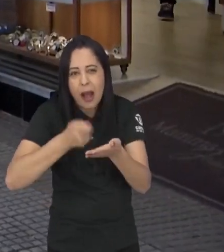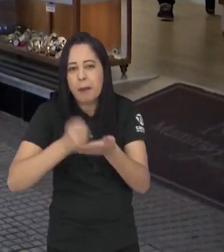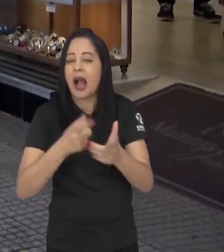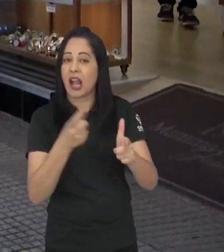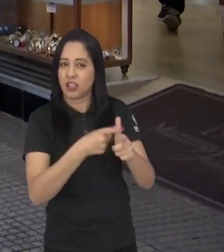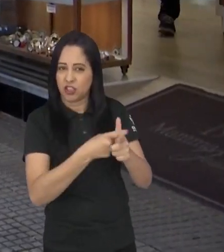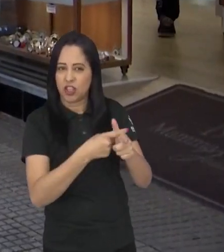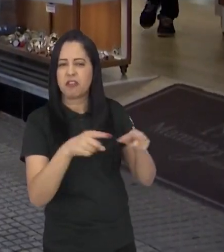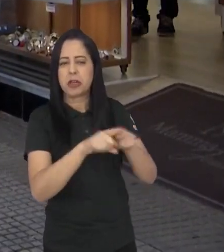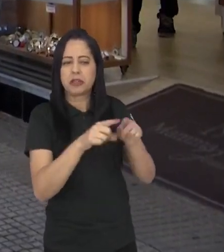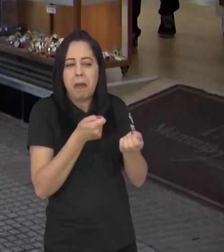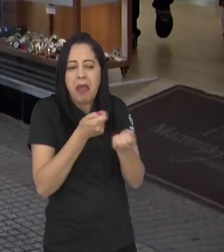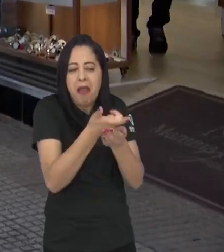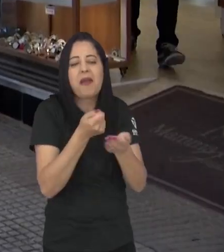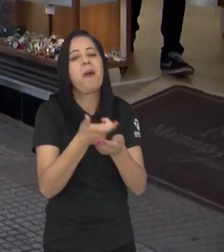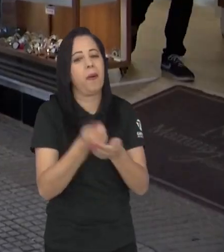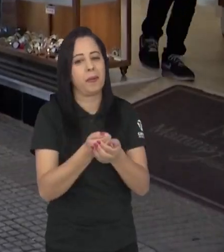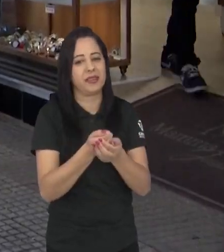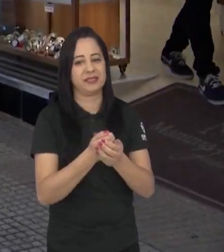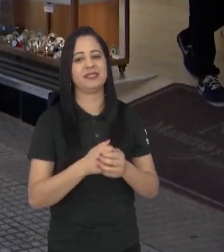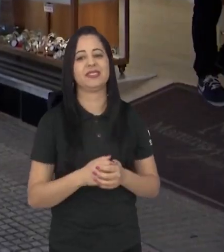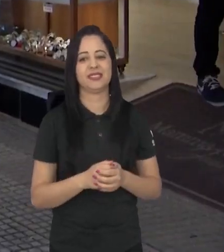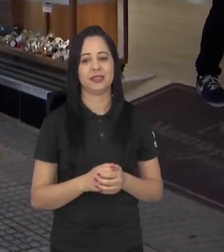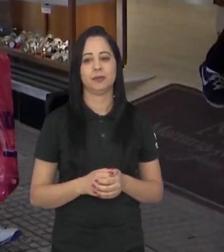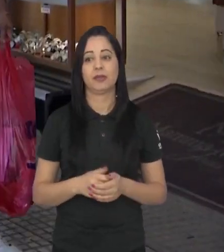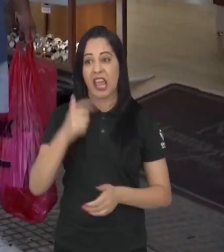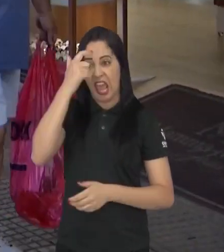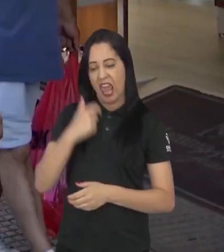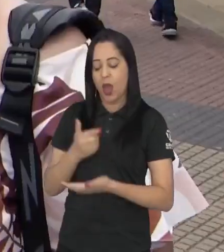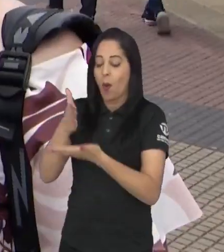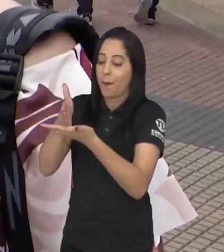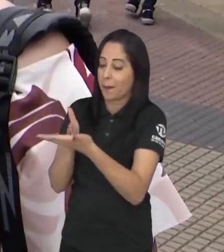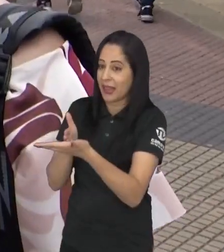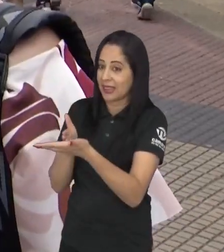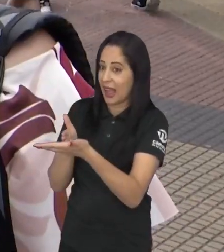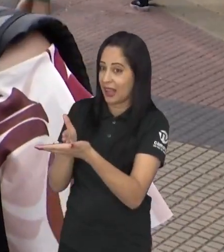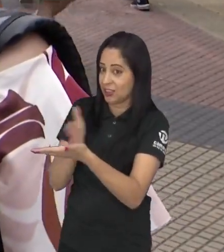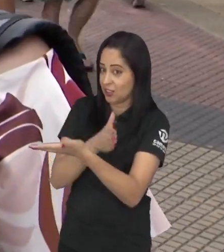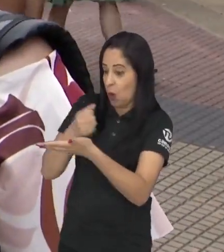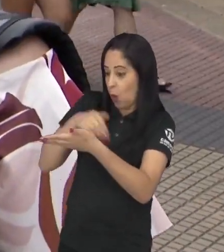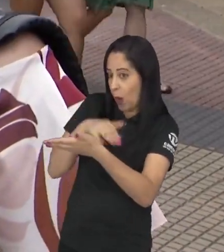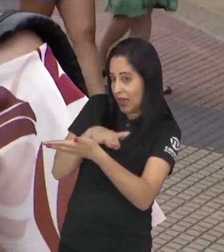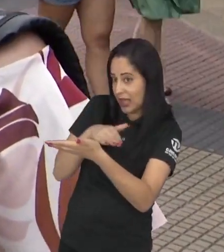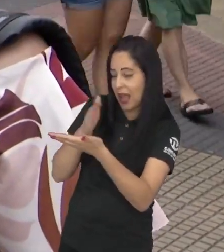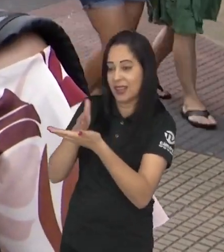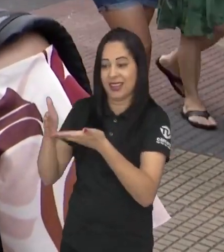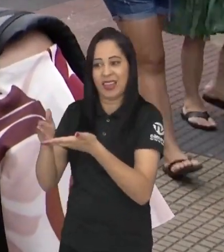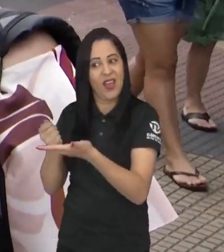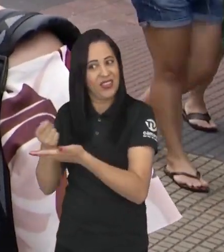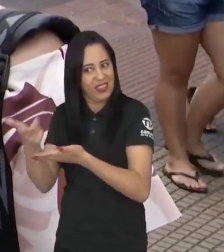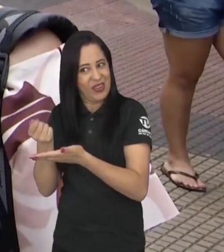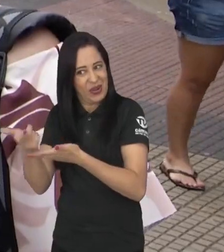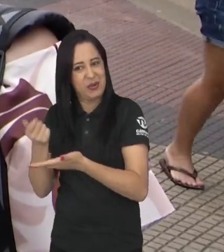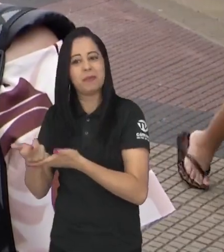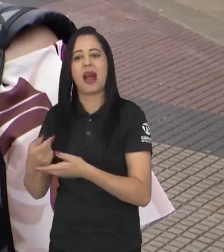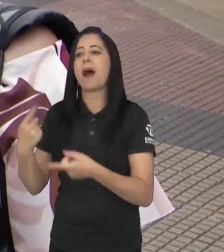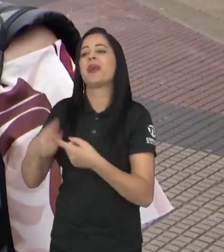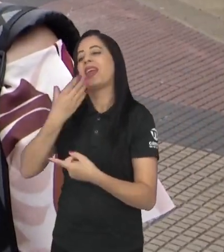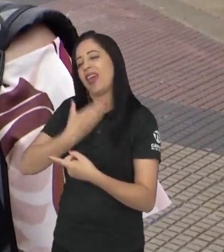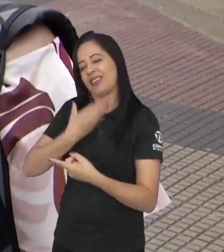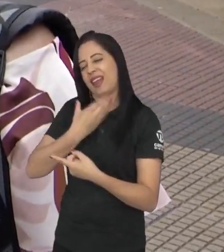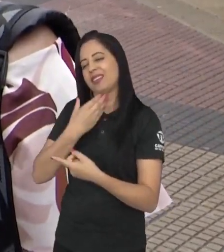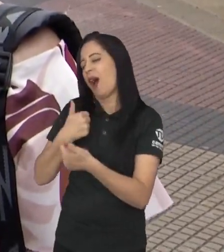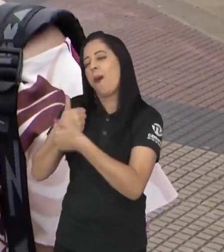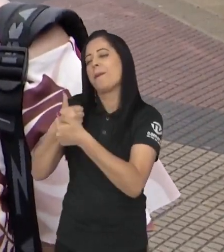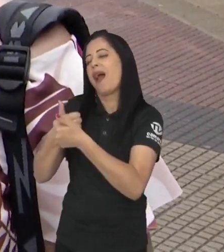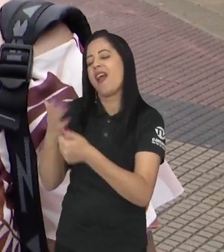pagar umas continhas, né? Hoje ele tá vindo aqui gastar com as filhas. Eu vou dividir, uma parte eu vou guardar e a outra eu vou gastar, né?